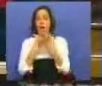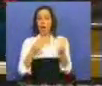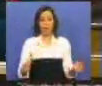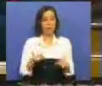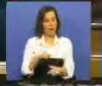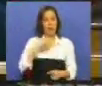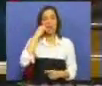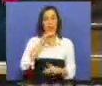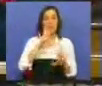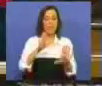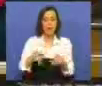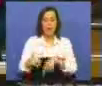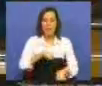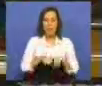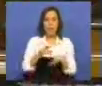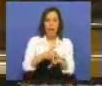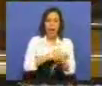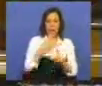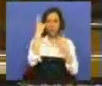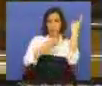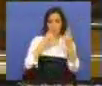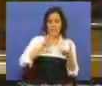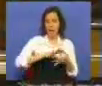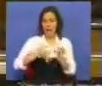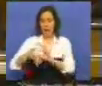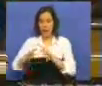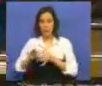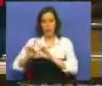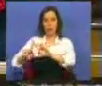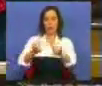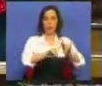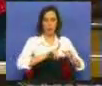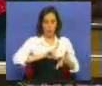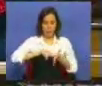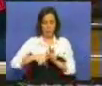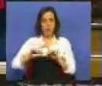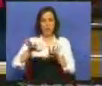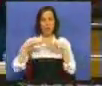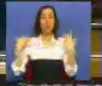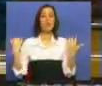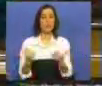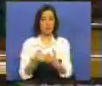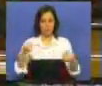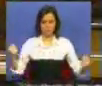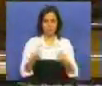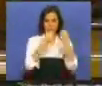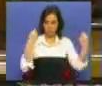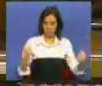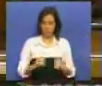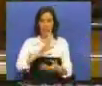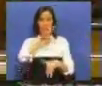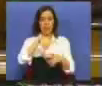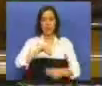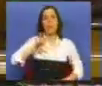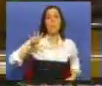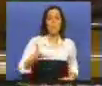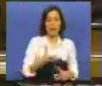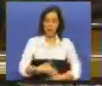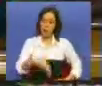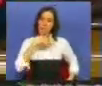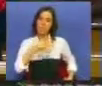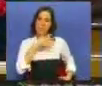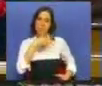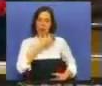crise sem a pensar politicamente e sem a articular com os diferentes projetos de sociedade que conflituam no nosso país. Os